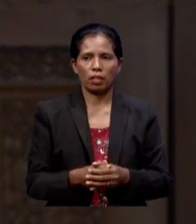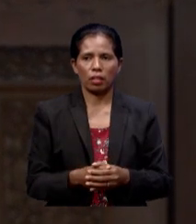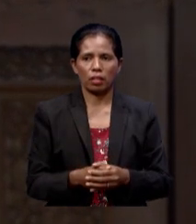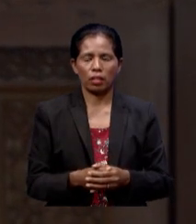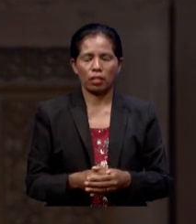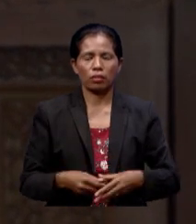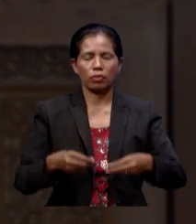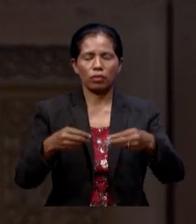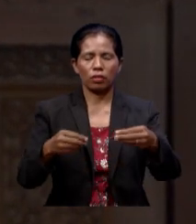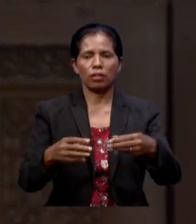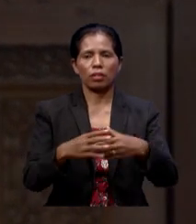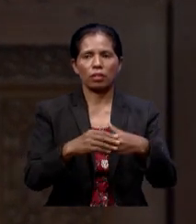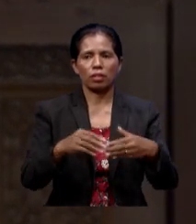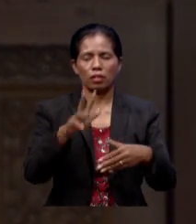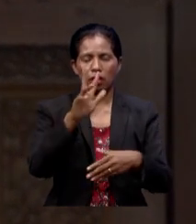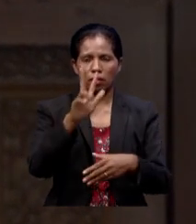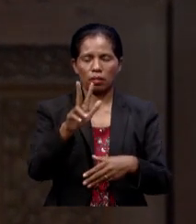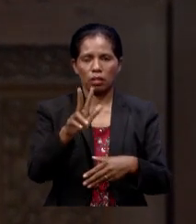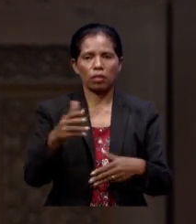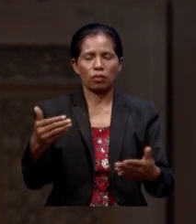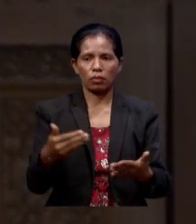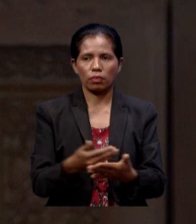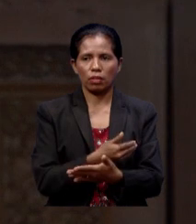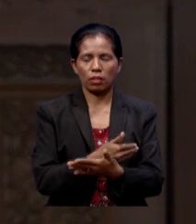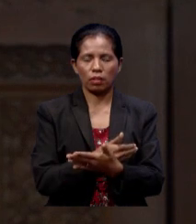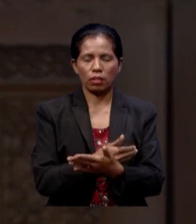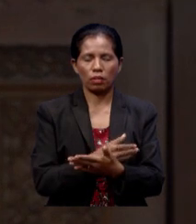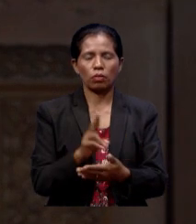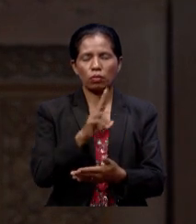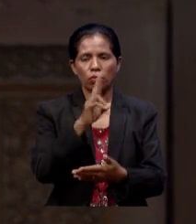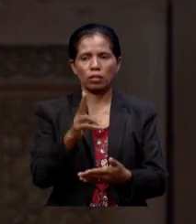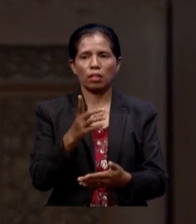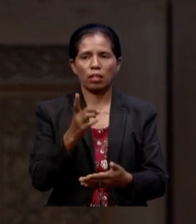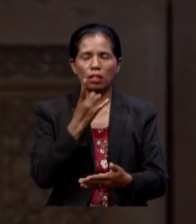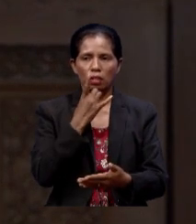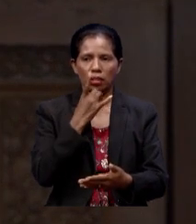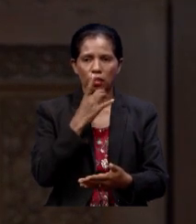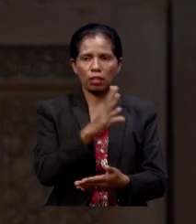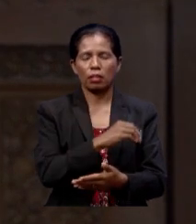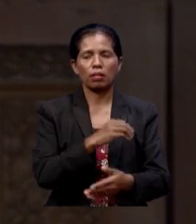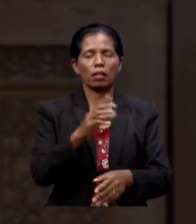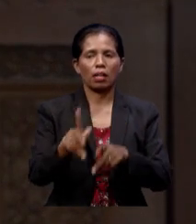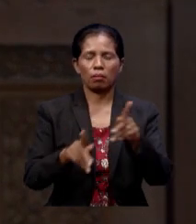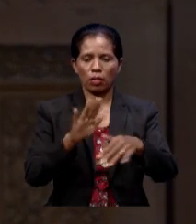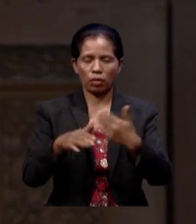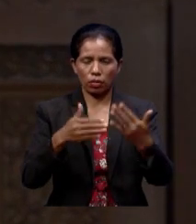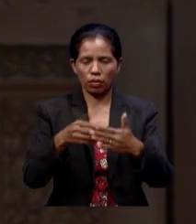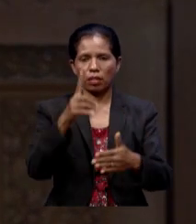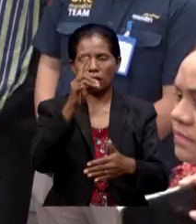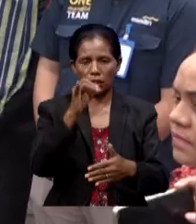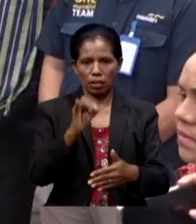ida, electric ou não electric, ba tiga roda rototo ia dele